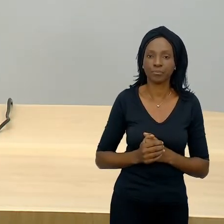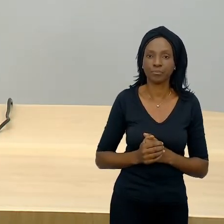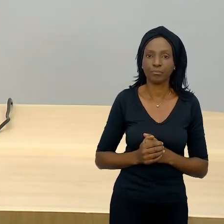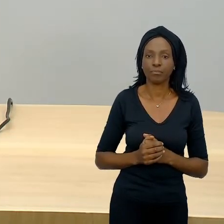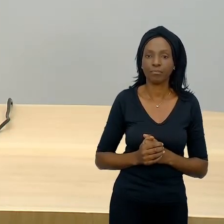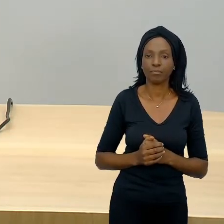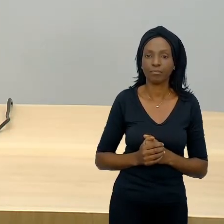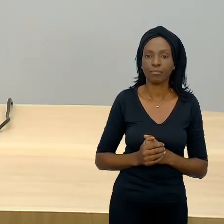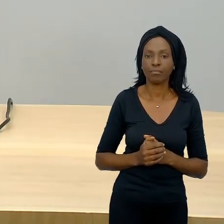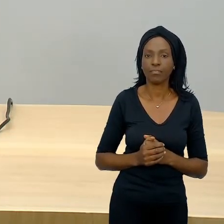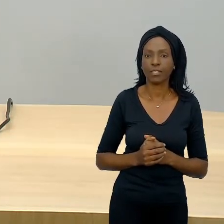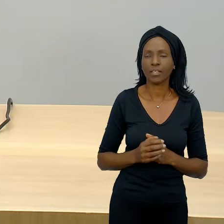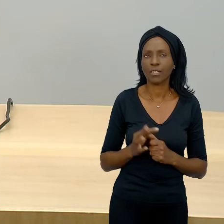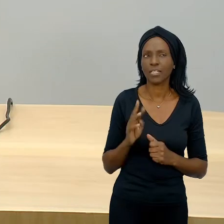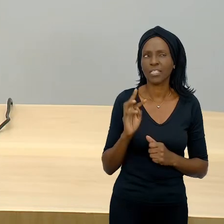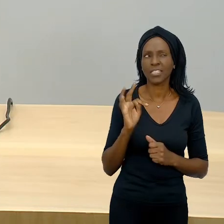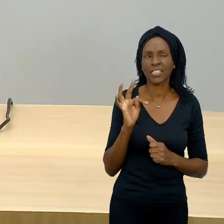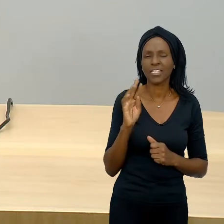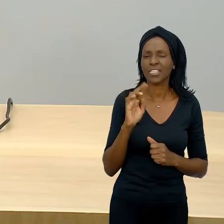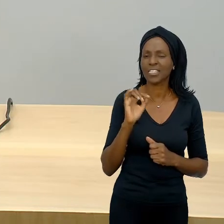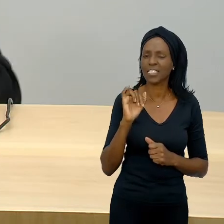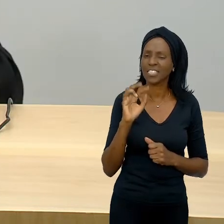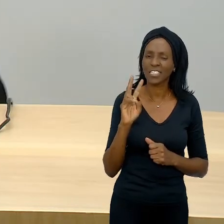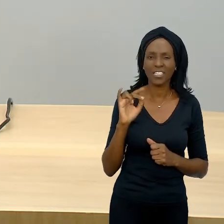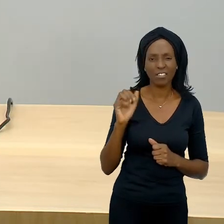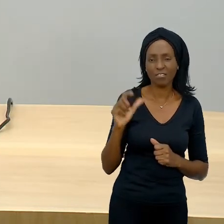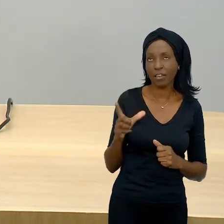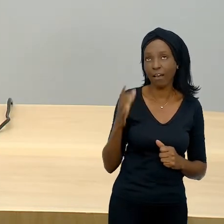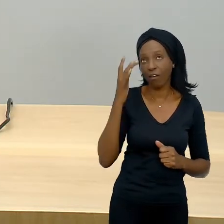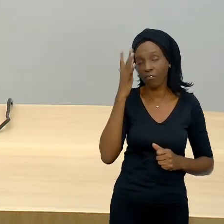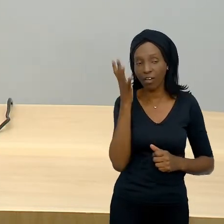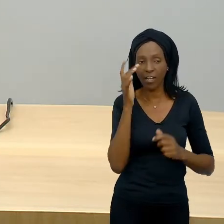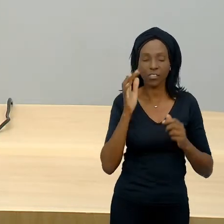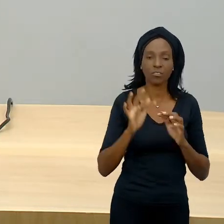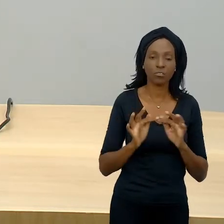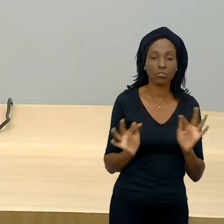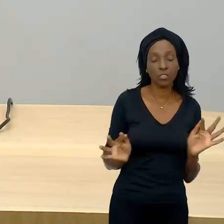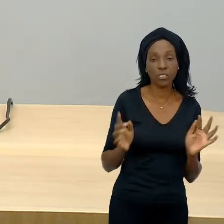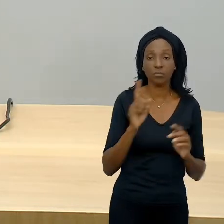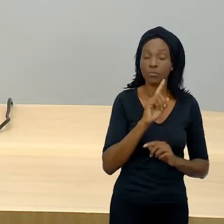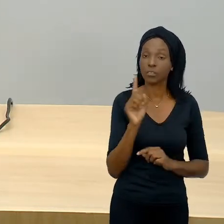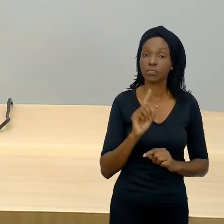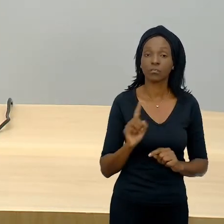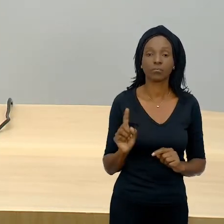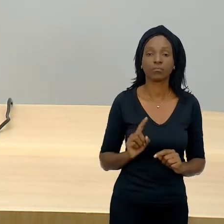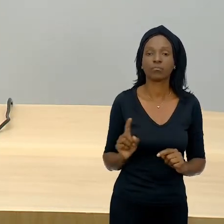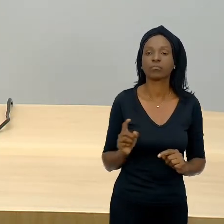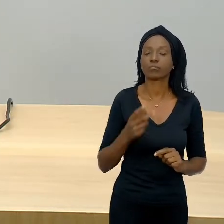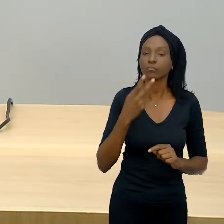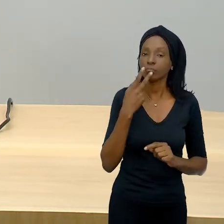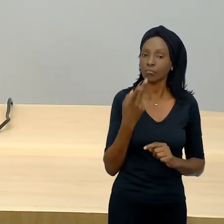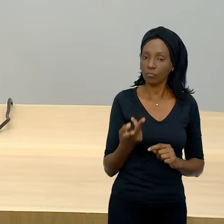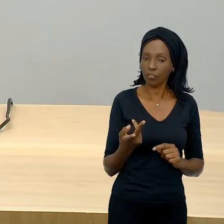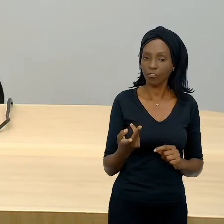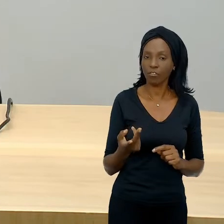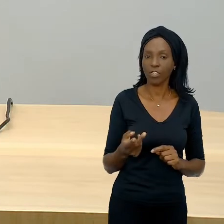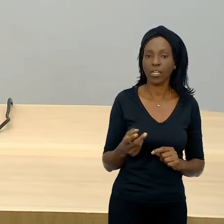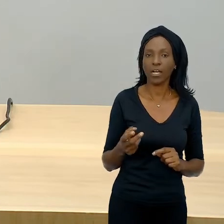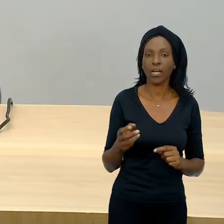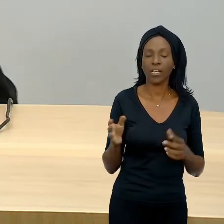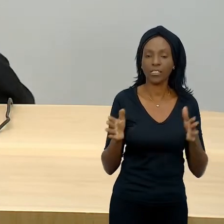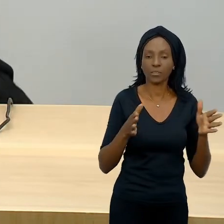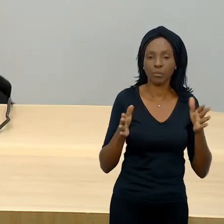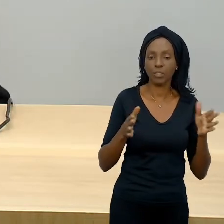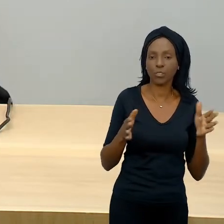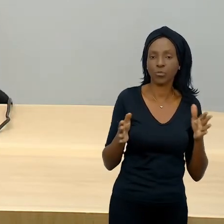Não é trivial, pessoal, não é óbvio, nem simples e nem trivial chamar a